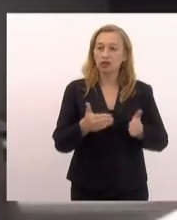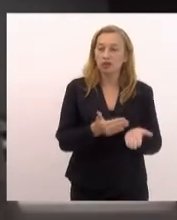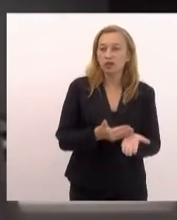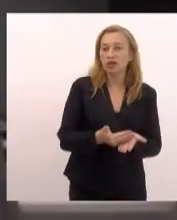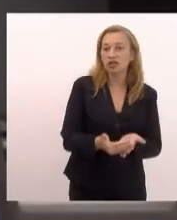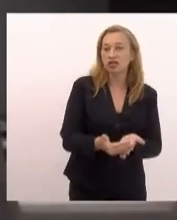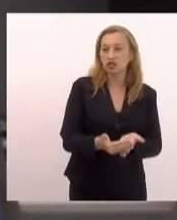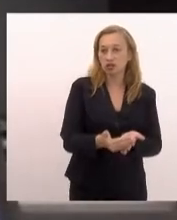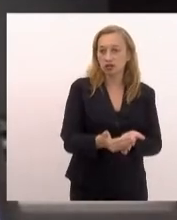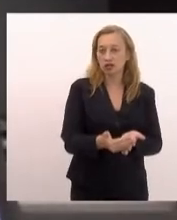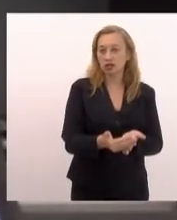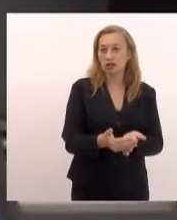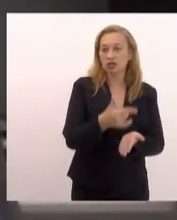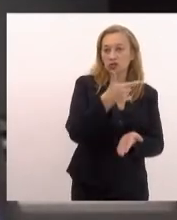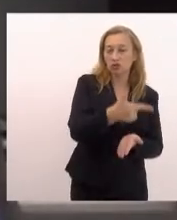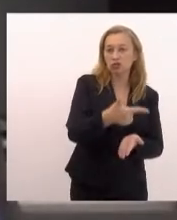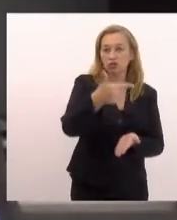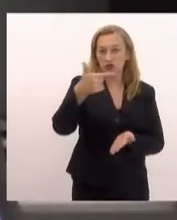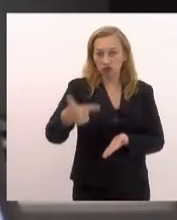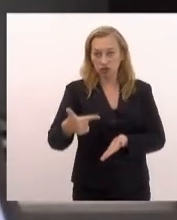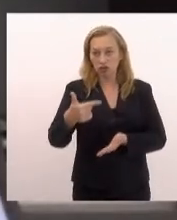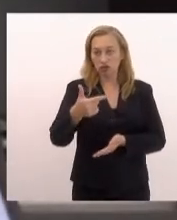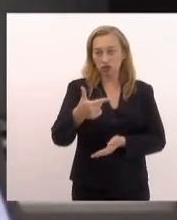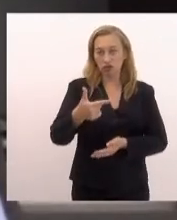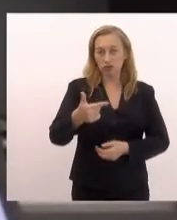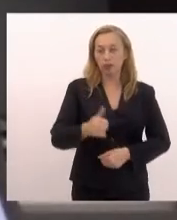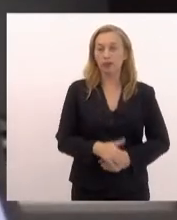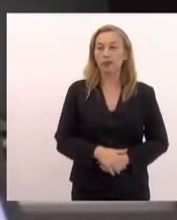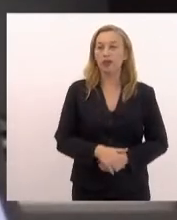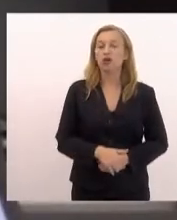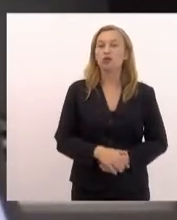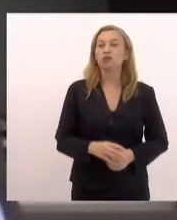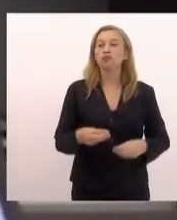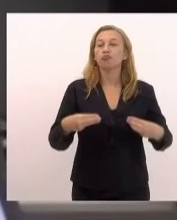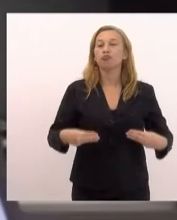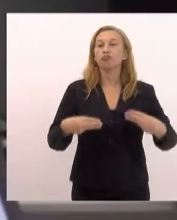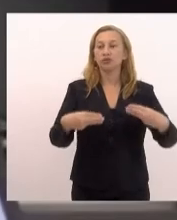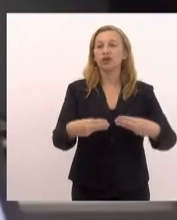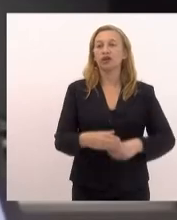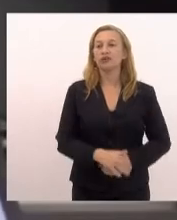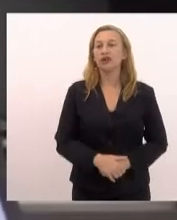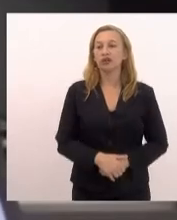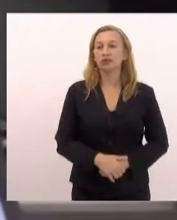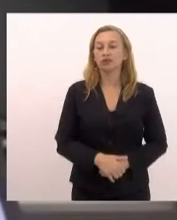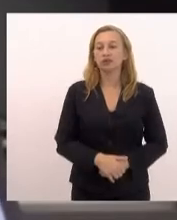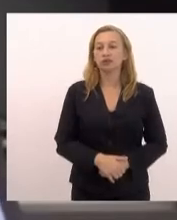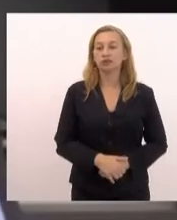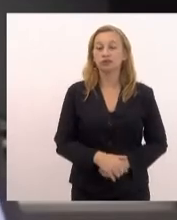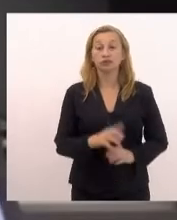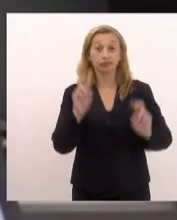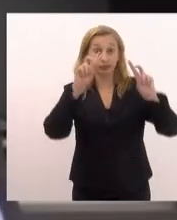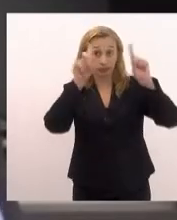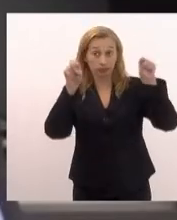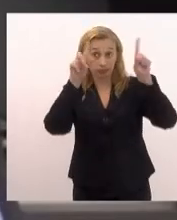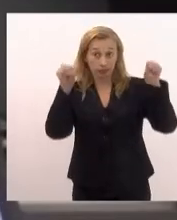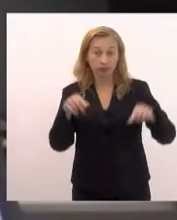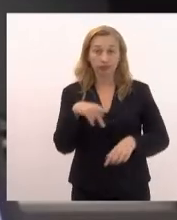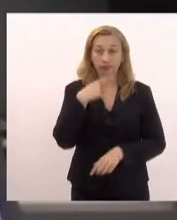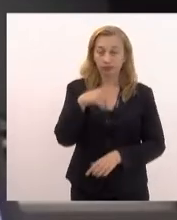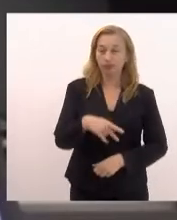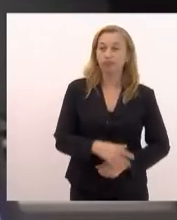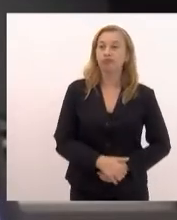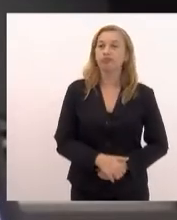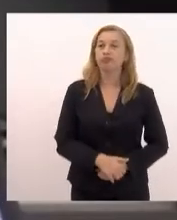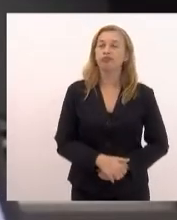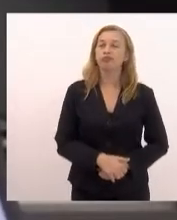ainda em 2022. O ministro, não é, fez uma aspas e diz o seguinte: